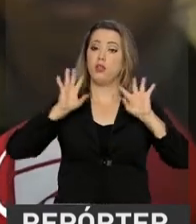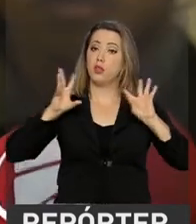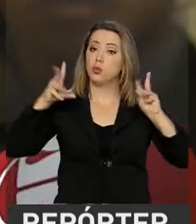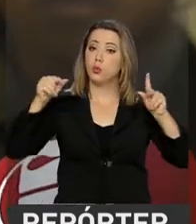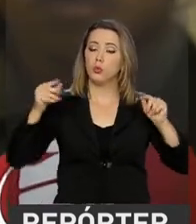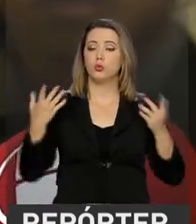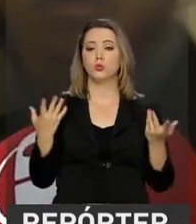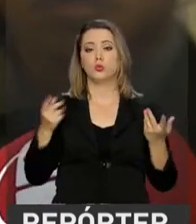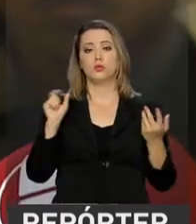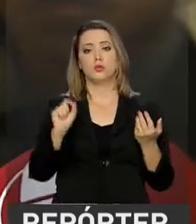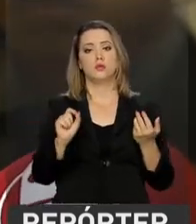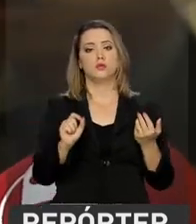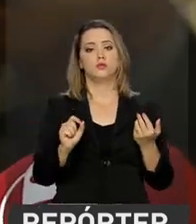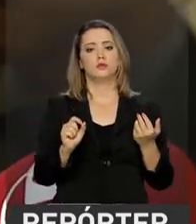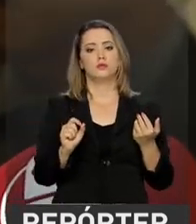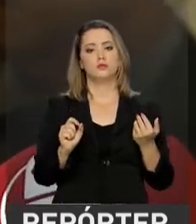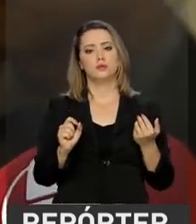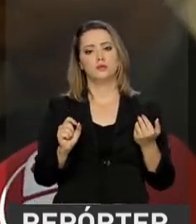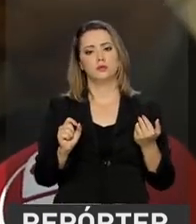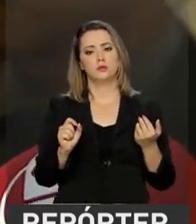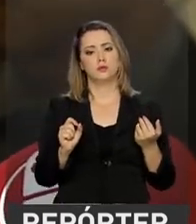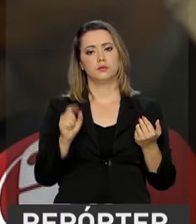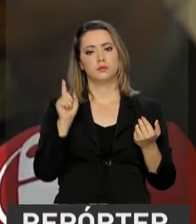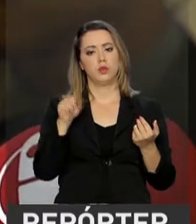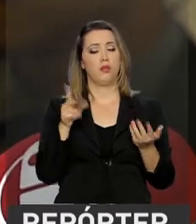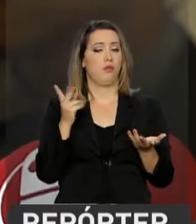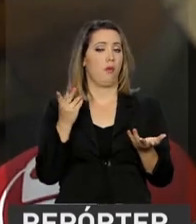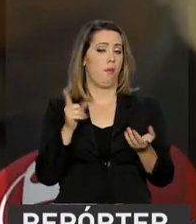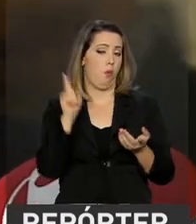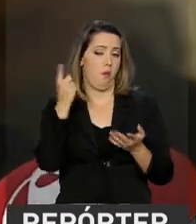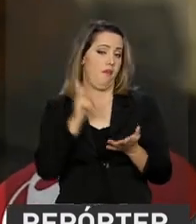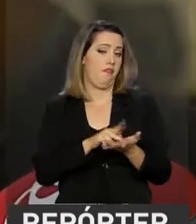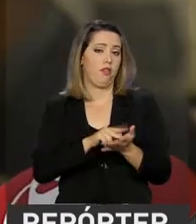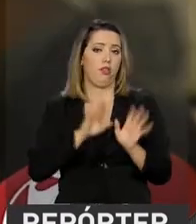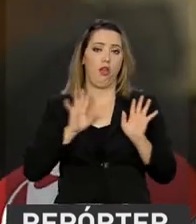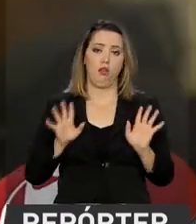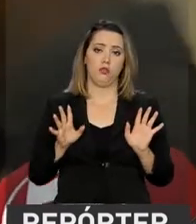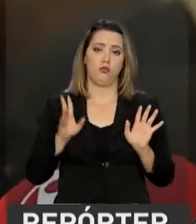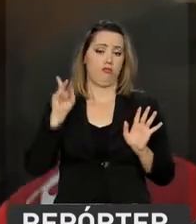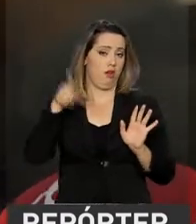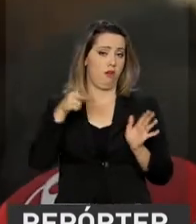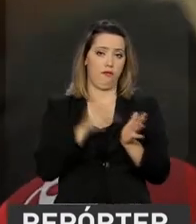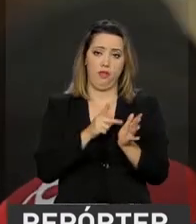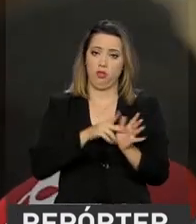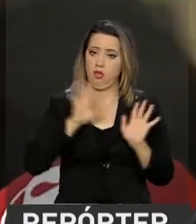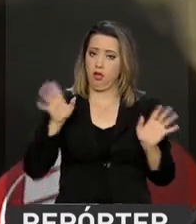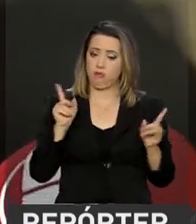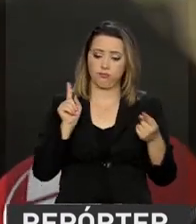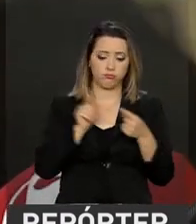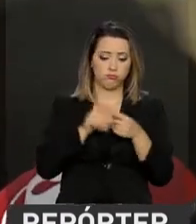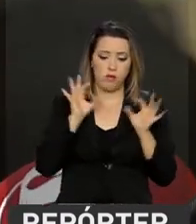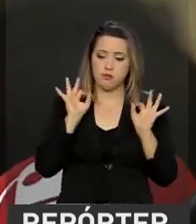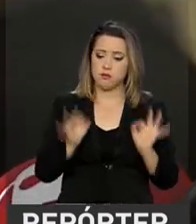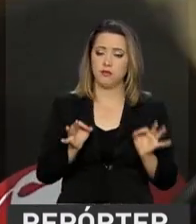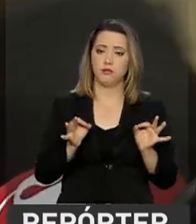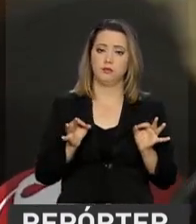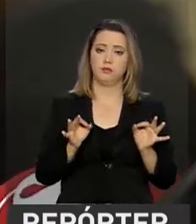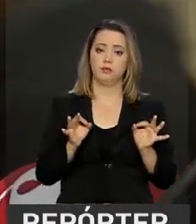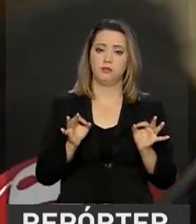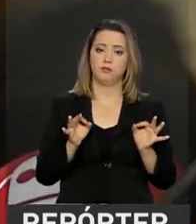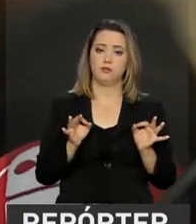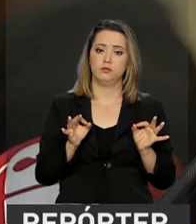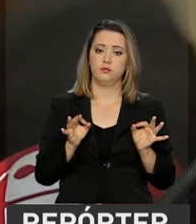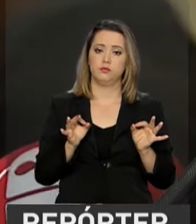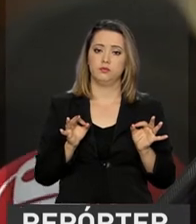para uma realidade que é uma realidade factual objetiva isto é